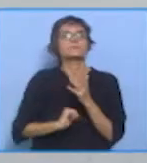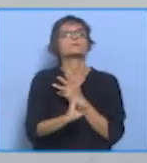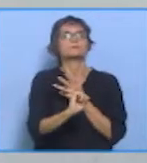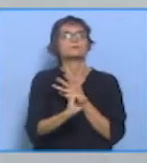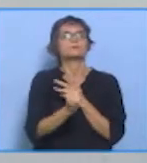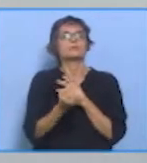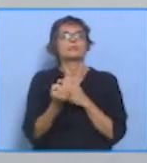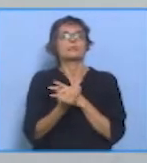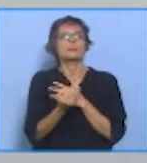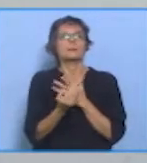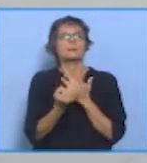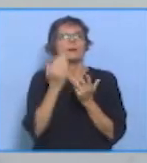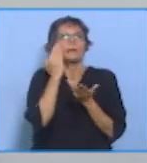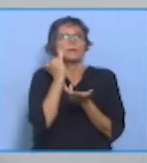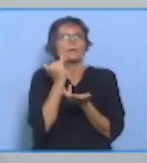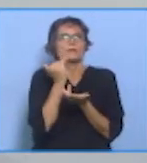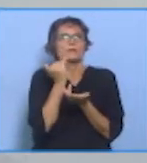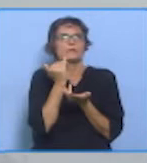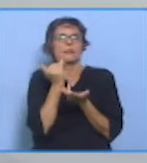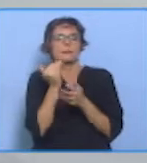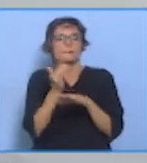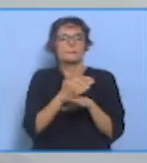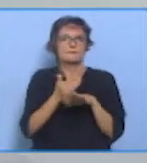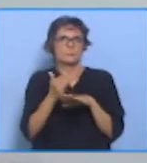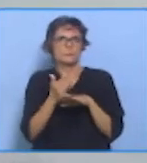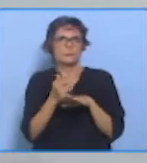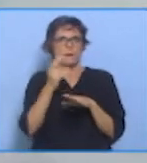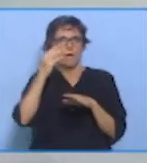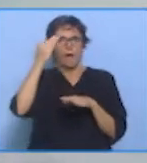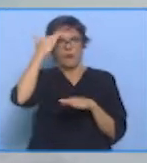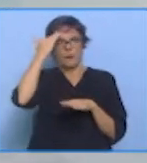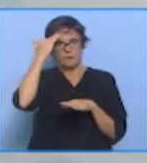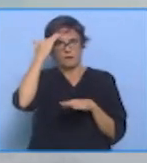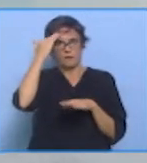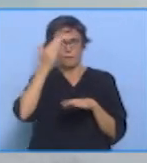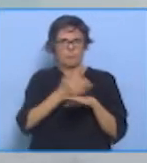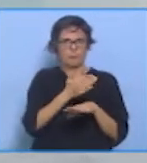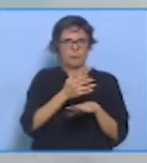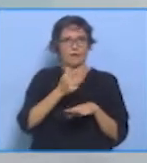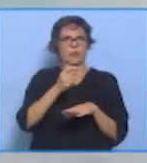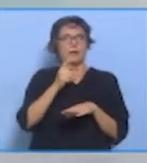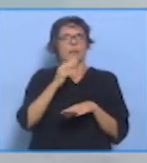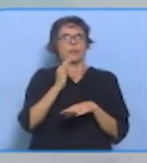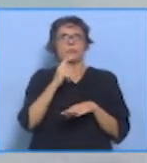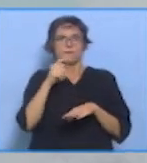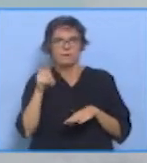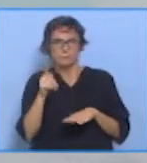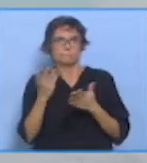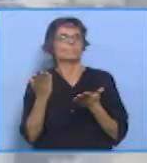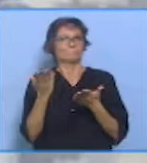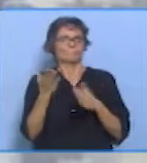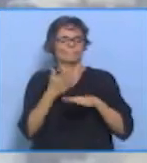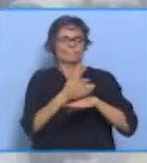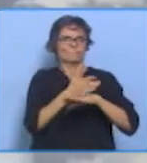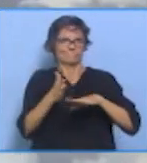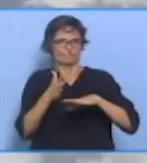é, recíproca entre razão e fé. Né? Portanto, não fideísmo... Que via acontecer